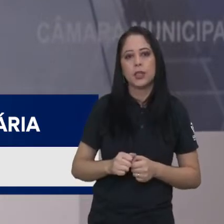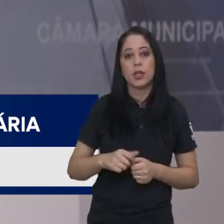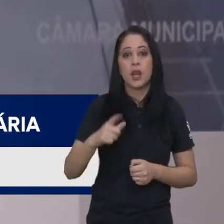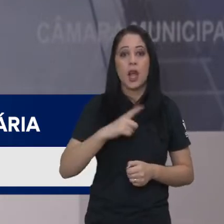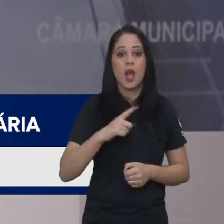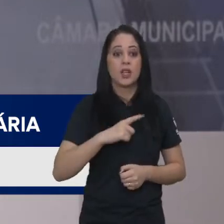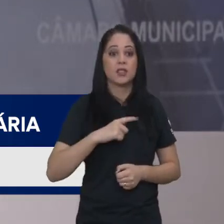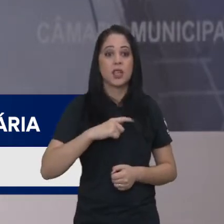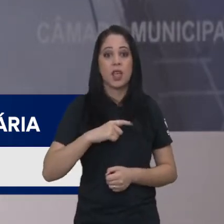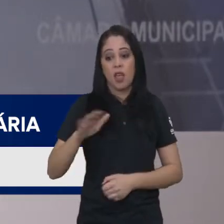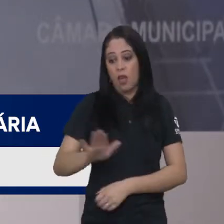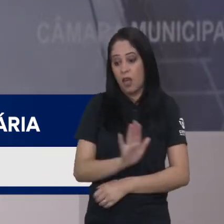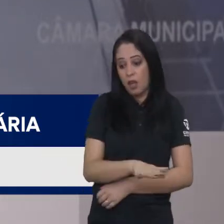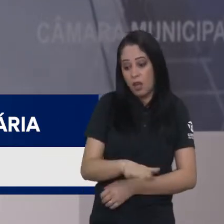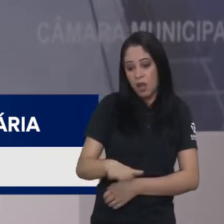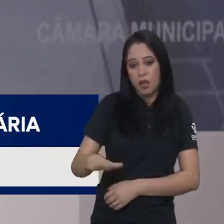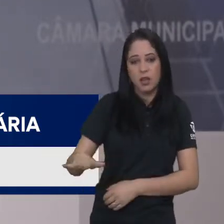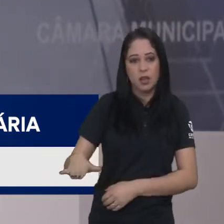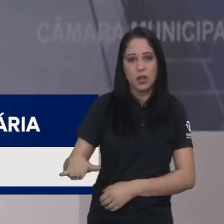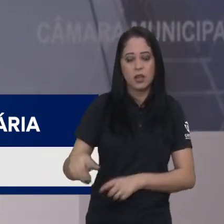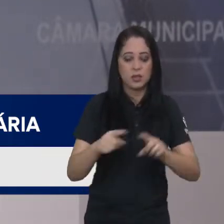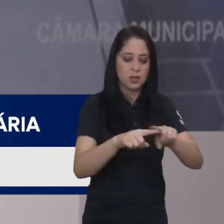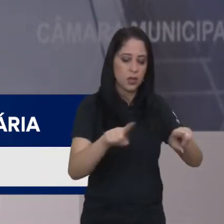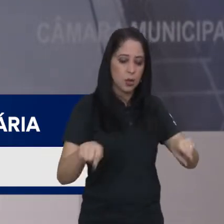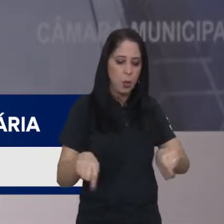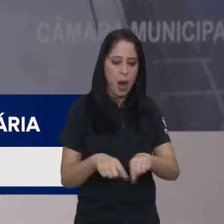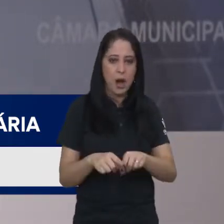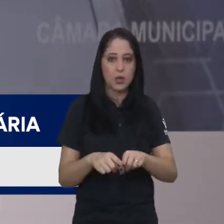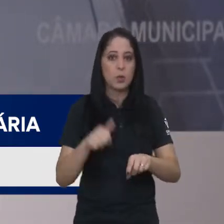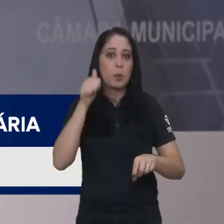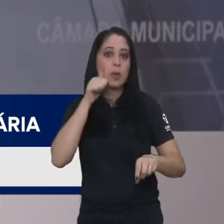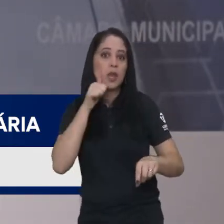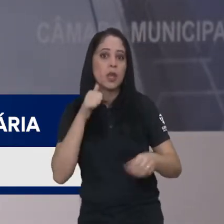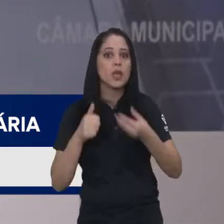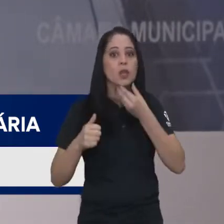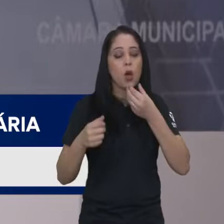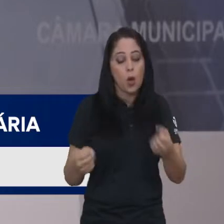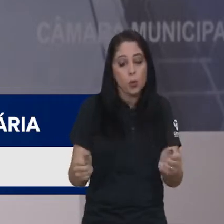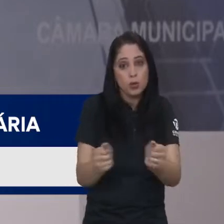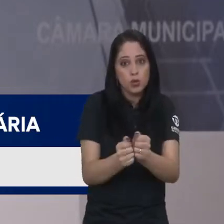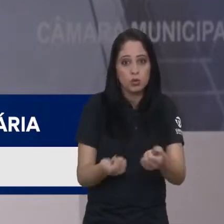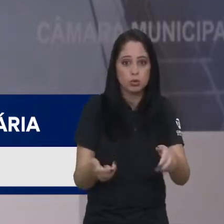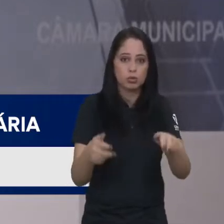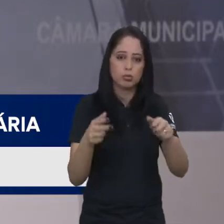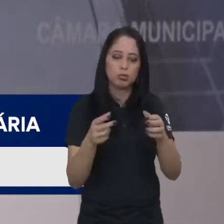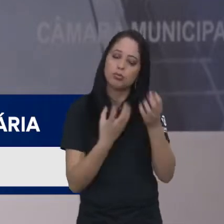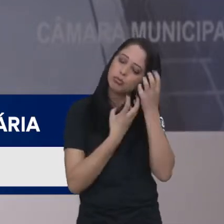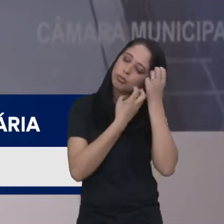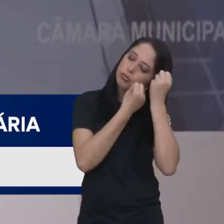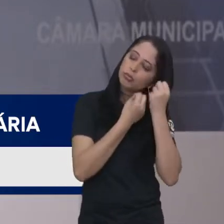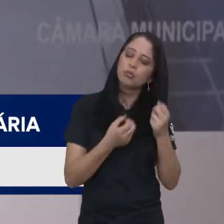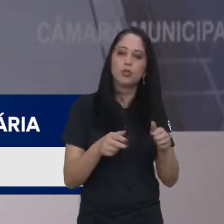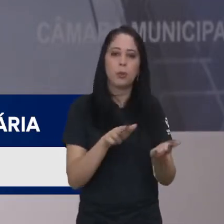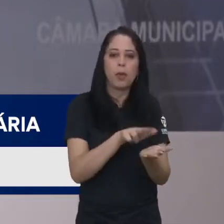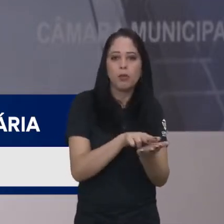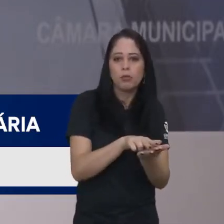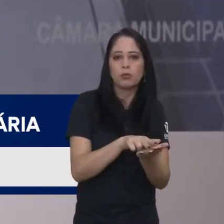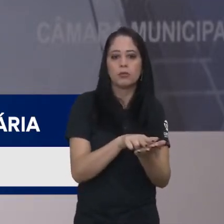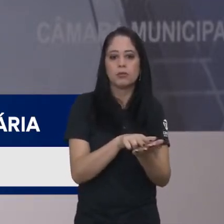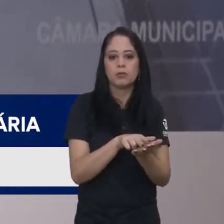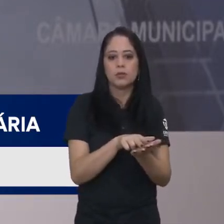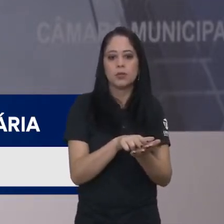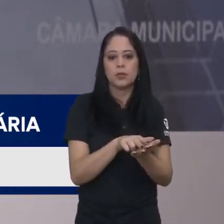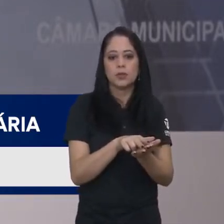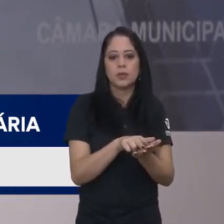dorme menino e menina no mesmo quarto, enquanto criança, isso não tem problema. Eles viram adolescentes. Você vai querer construir um quarto para a sua filha